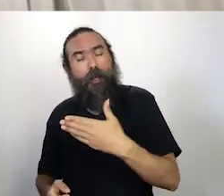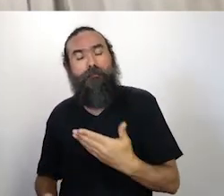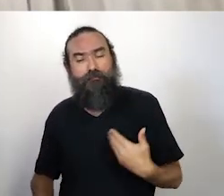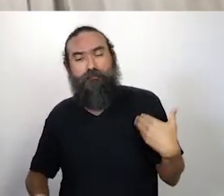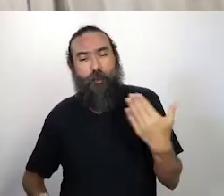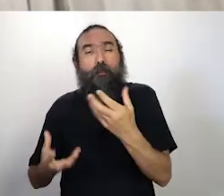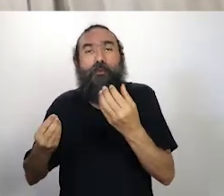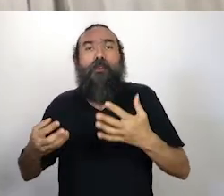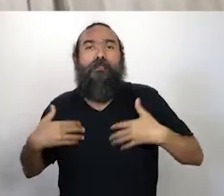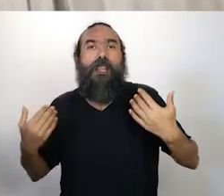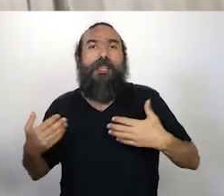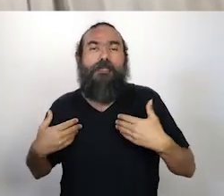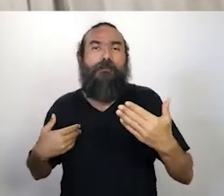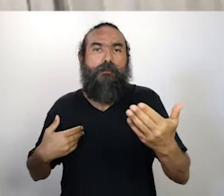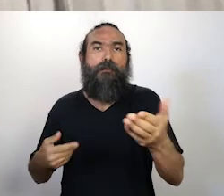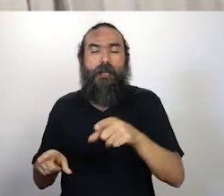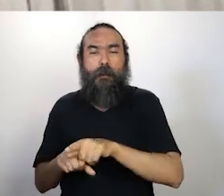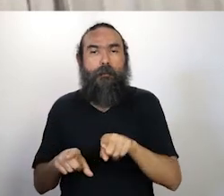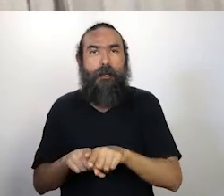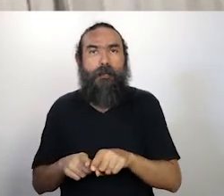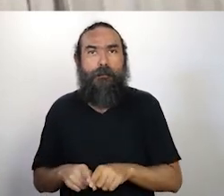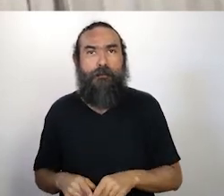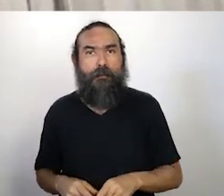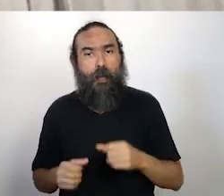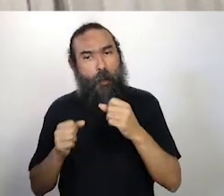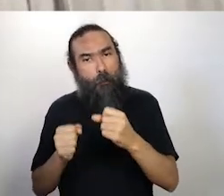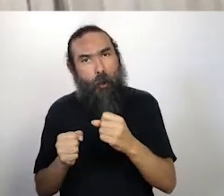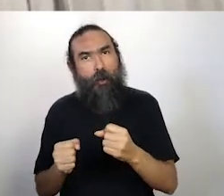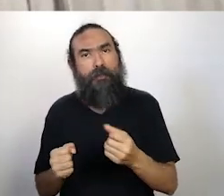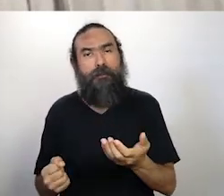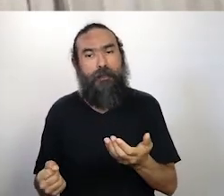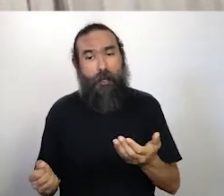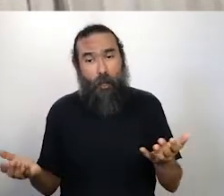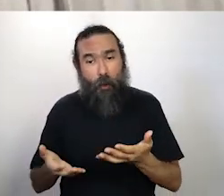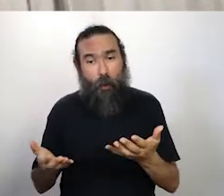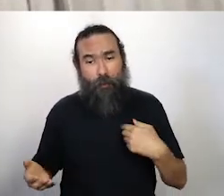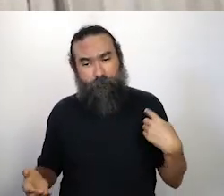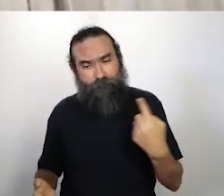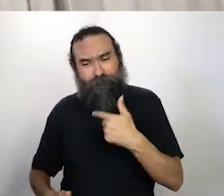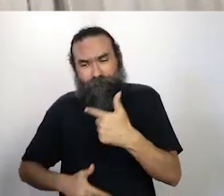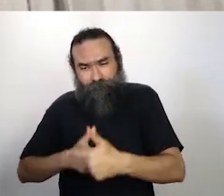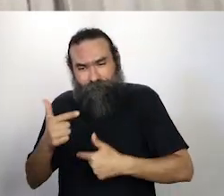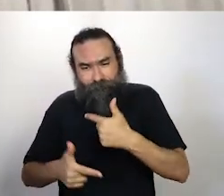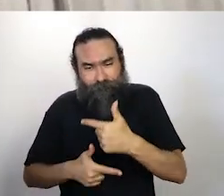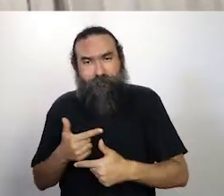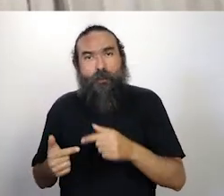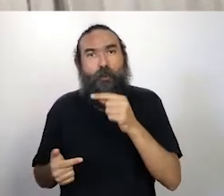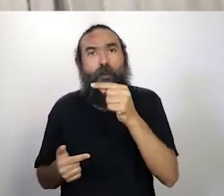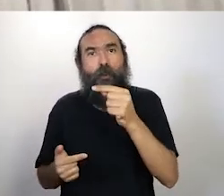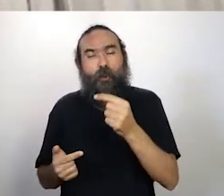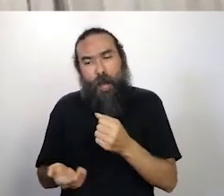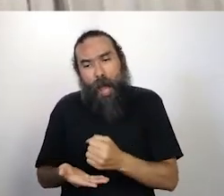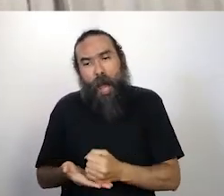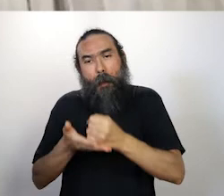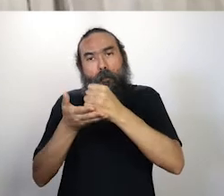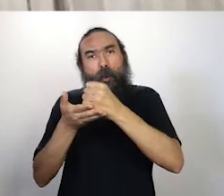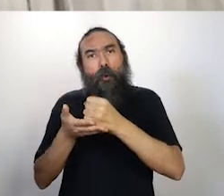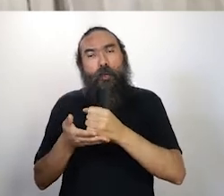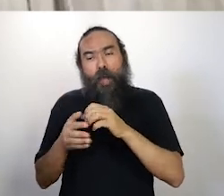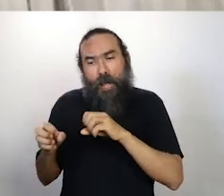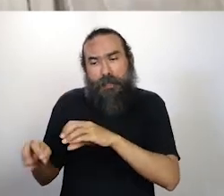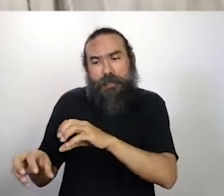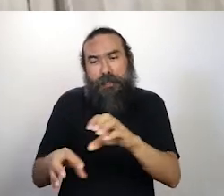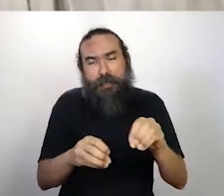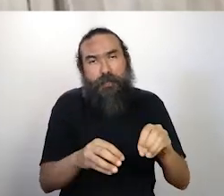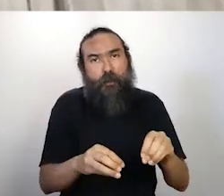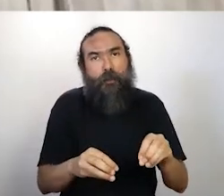diferentes realidades, a gente vai ficar muito feliz de contribuir com isso também. A gente vai fazer um desdobramento agora de um estudo para o ensino básico e outro